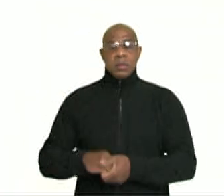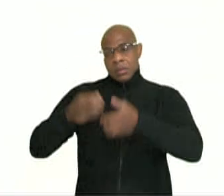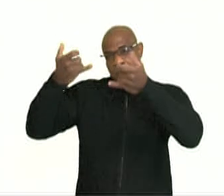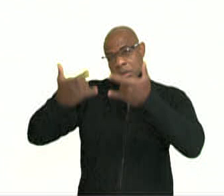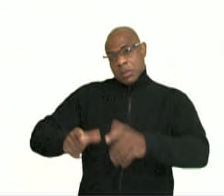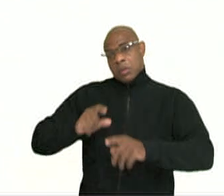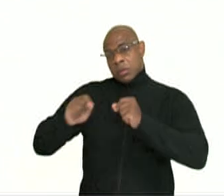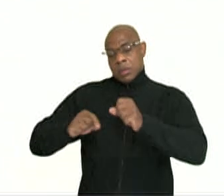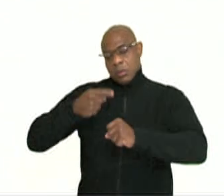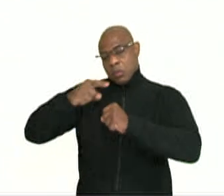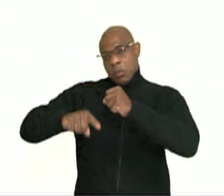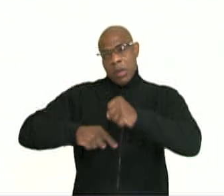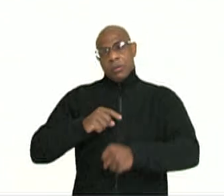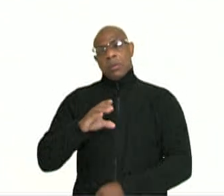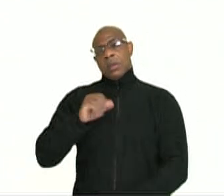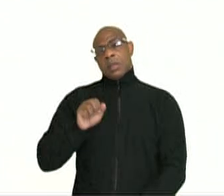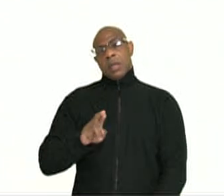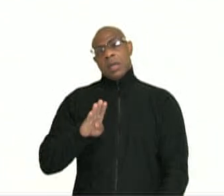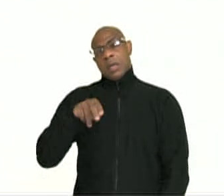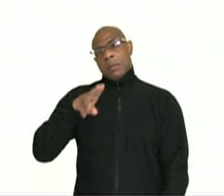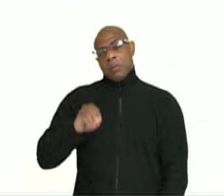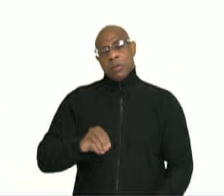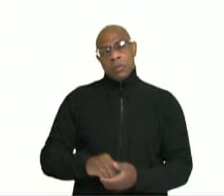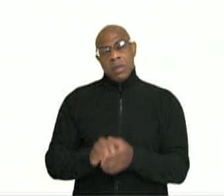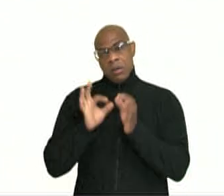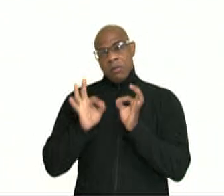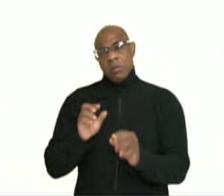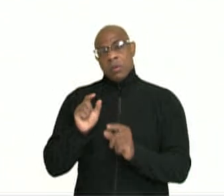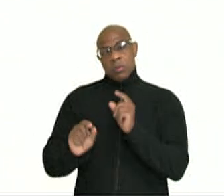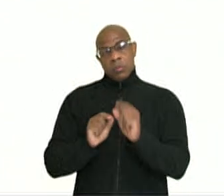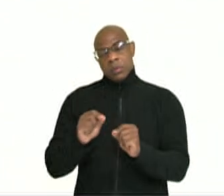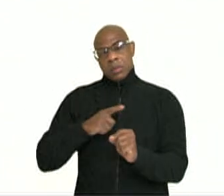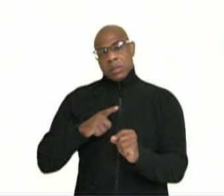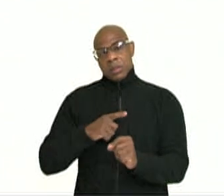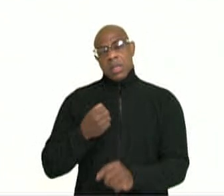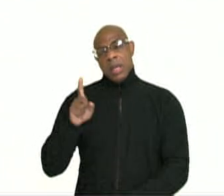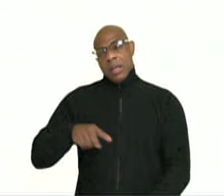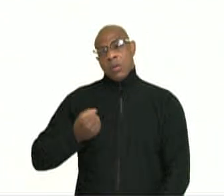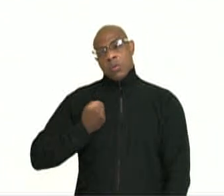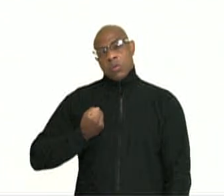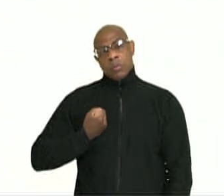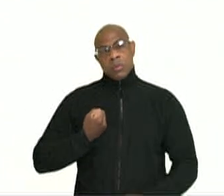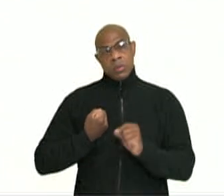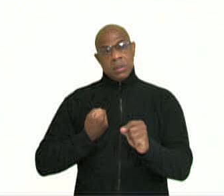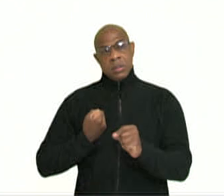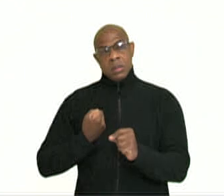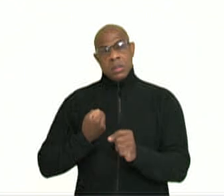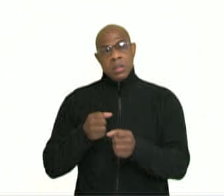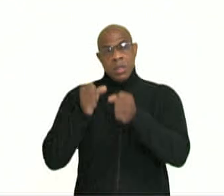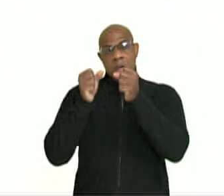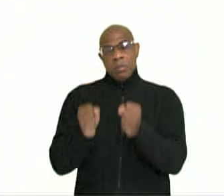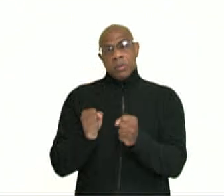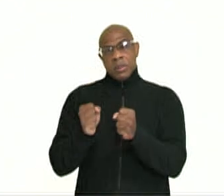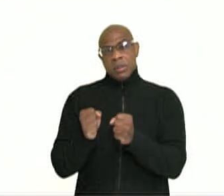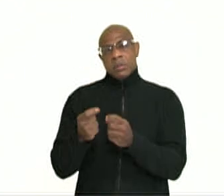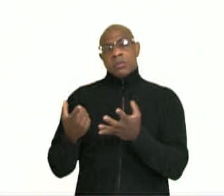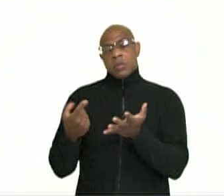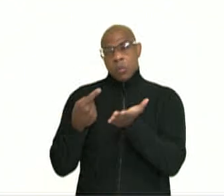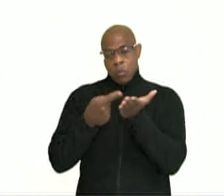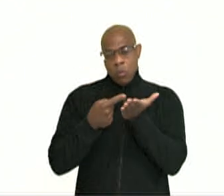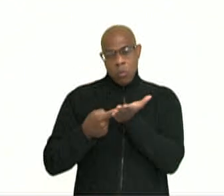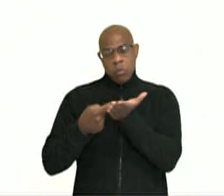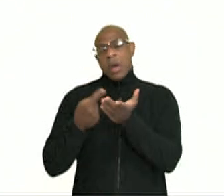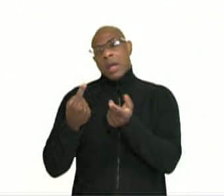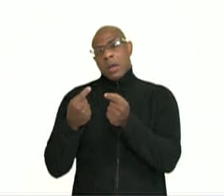sobre o átomo de carbono. Kekulé afirmou que a valência era um número que representava o poder de combinações de um elemento. E a